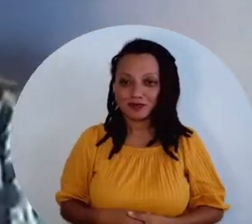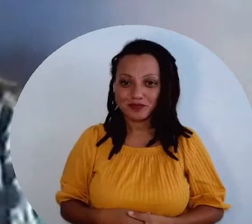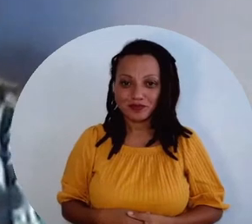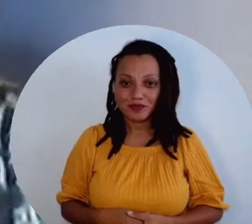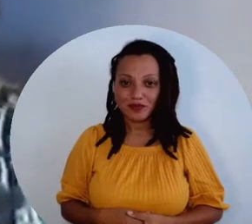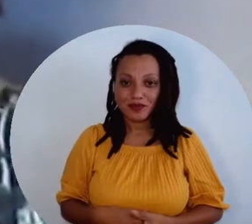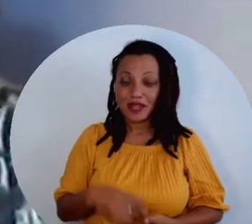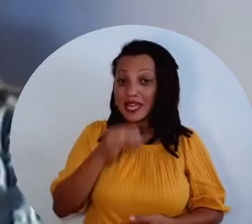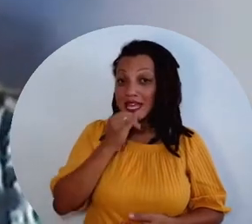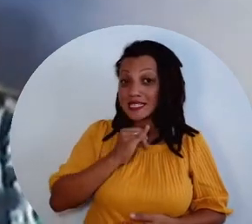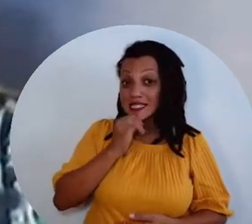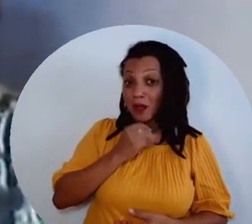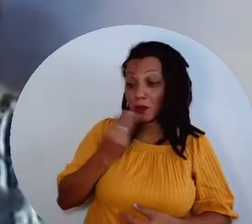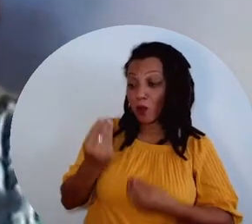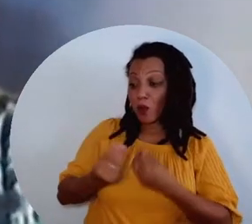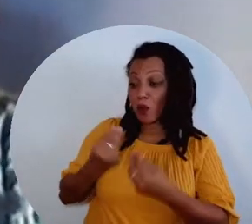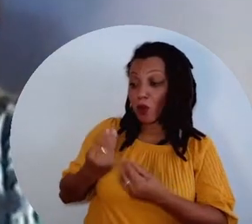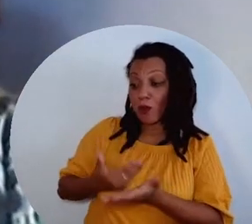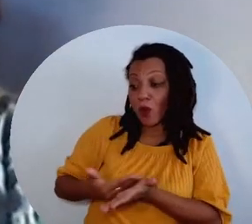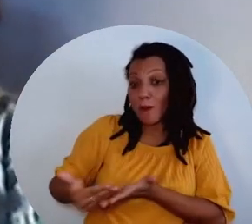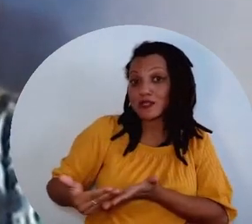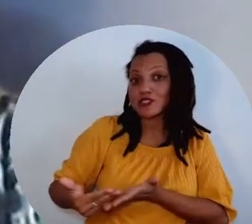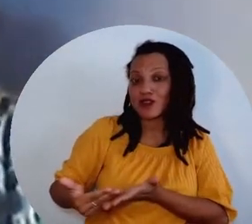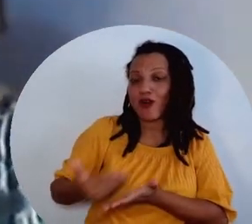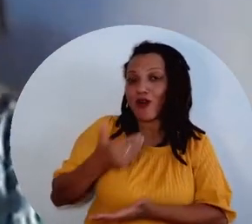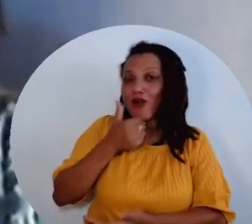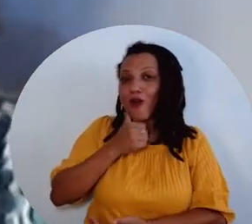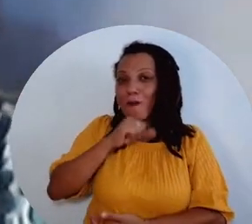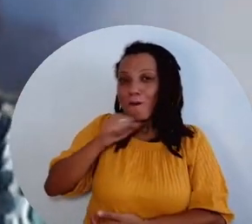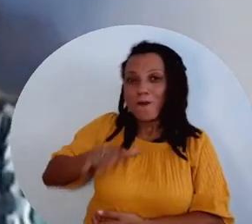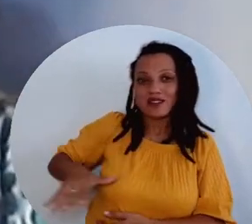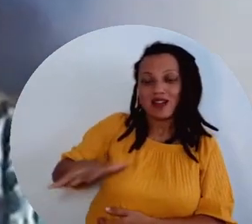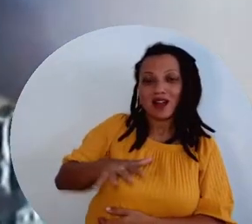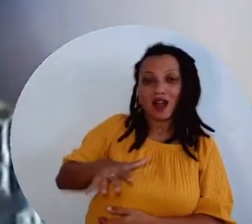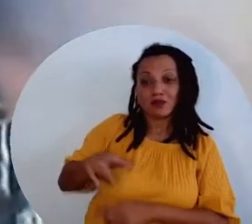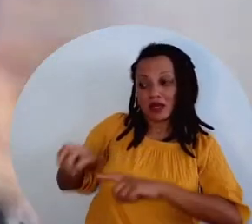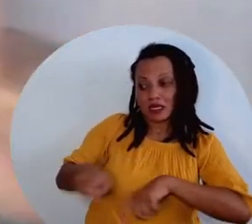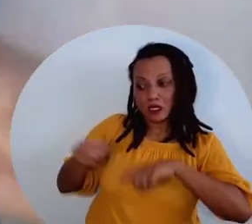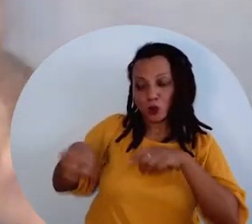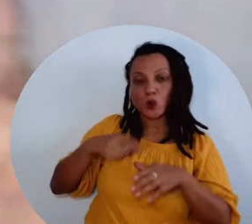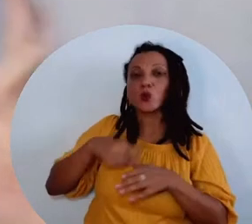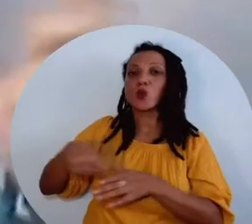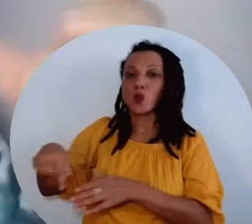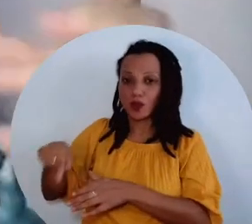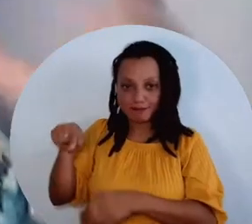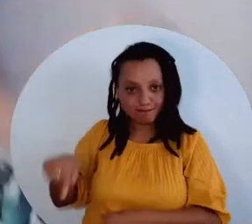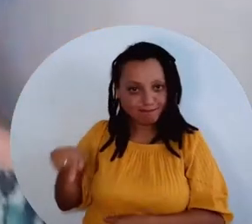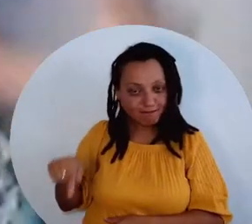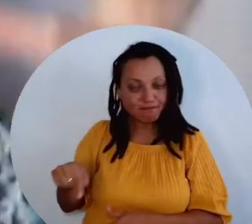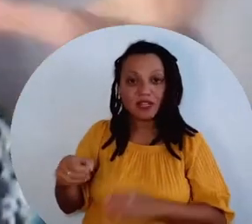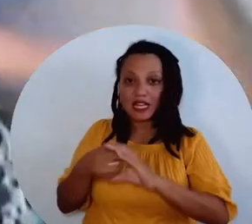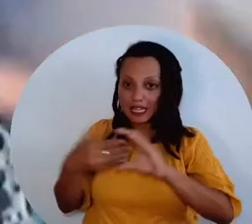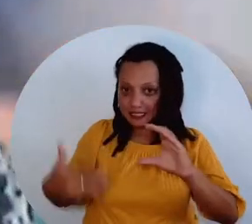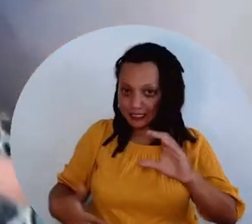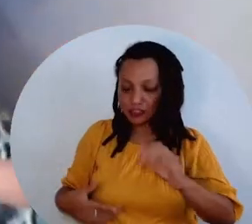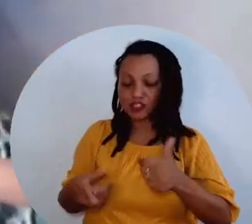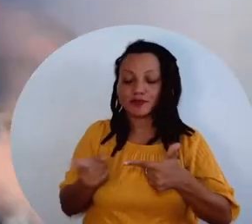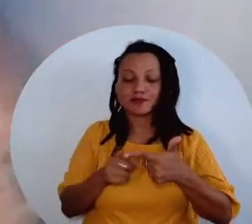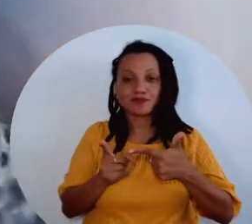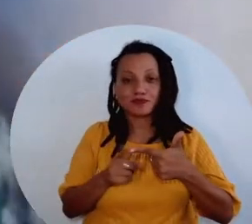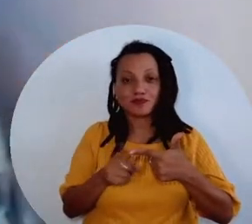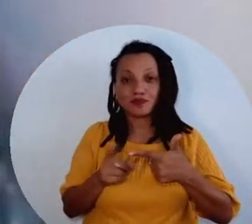a ligação com a agricultura, o surgimento do matriarcado à agricultura é uma característica. Essa construção